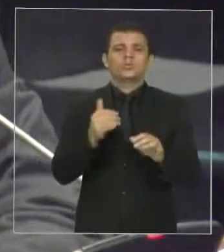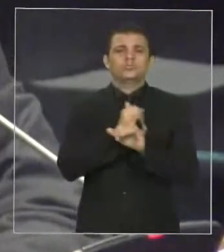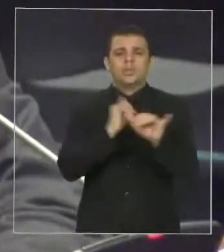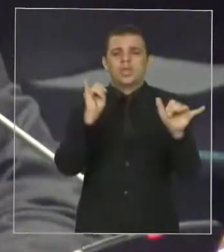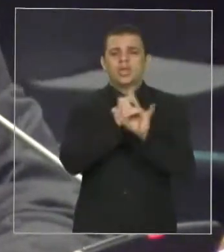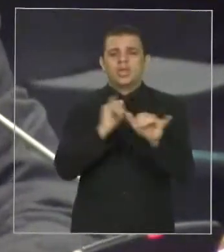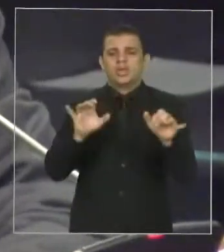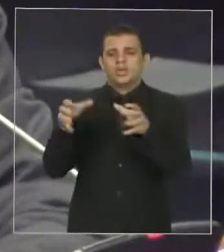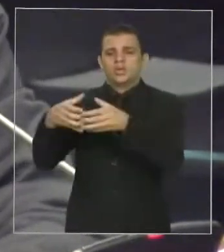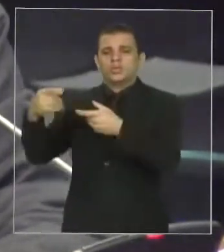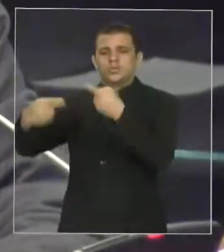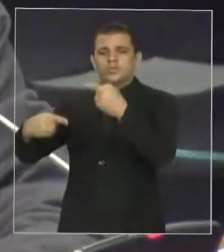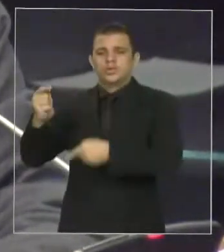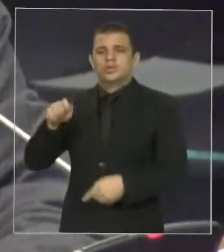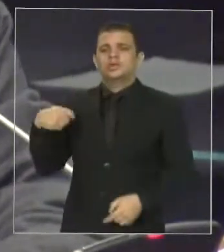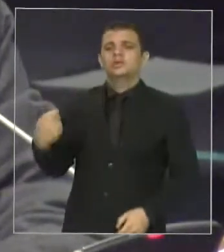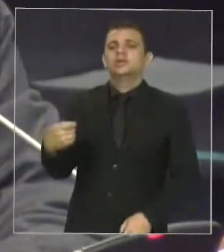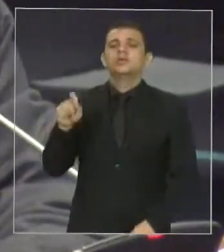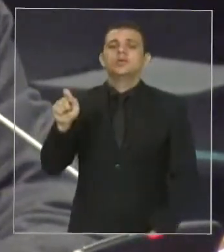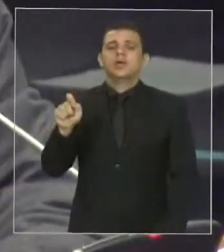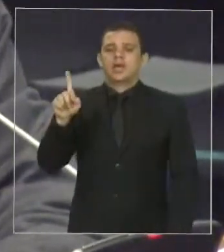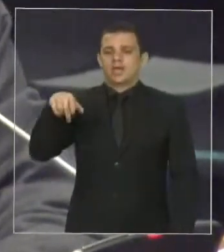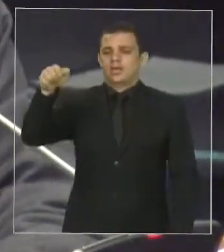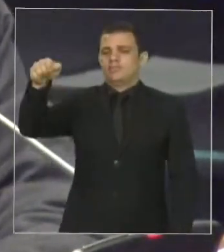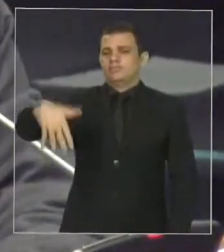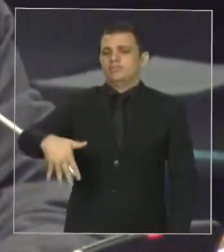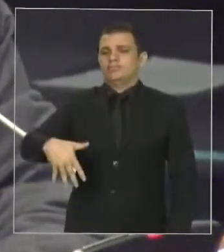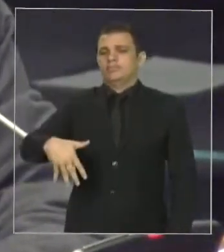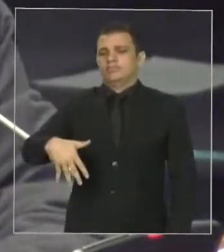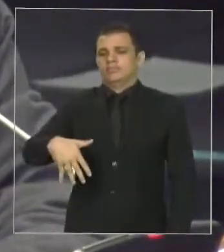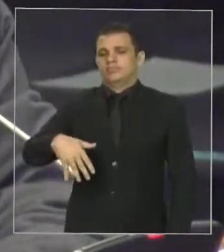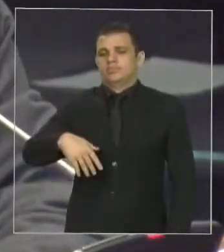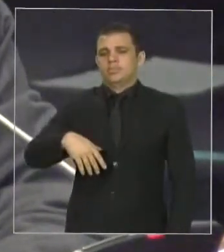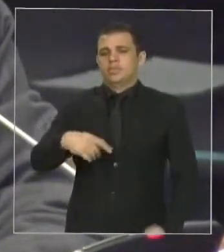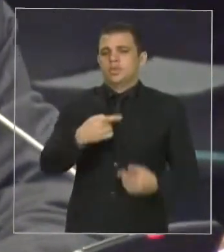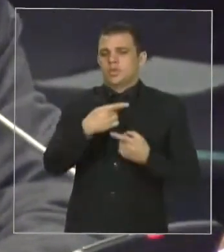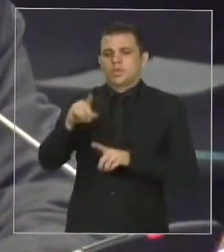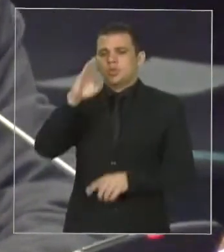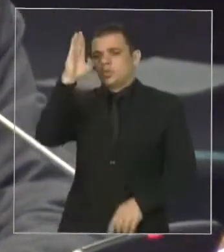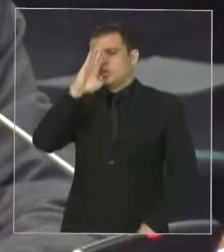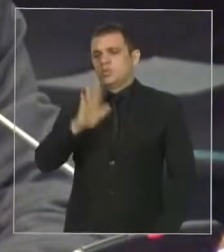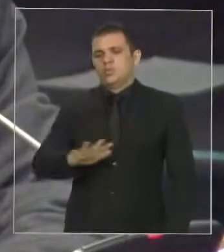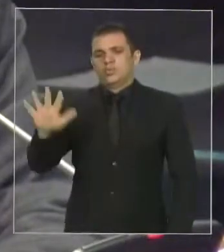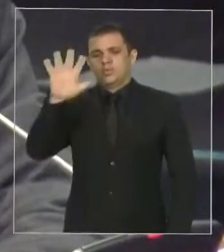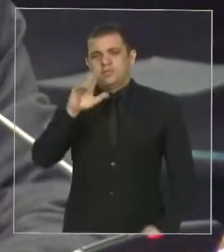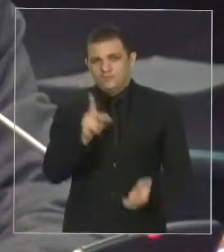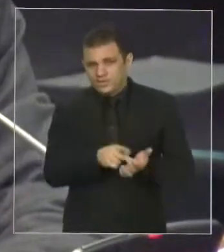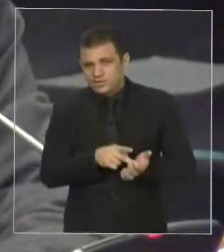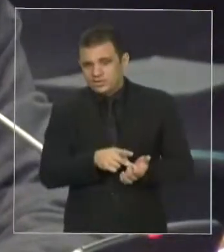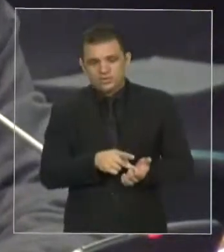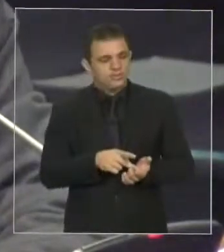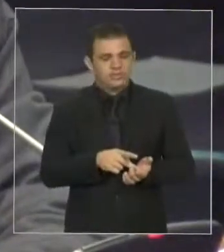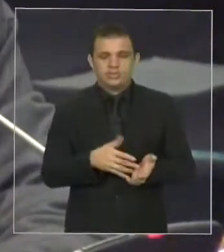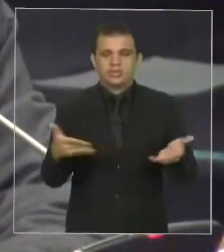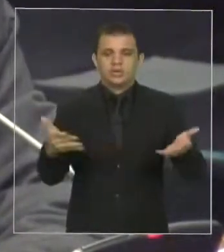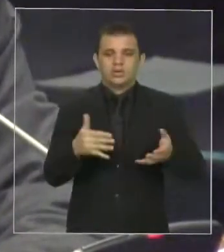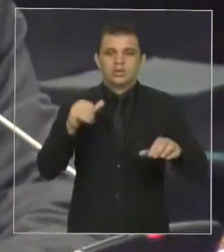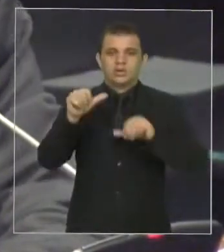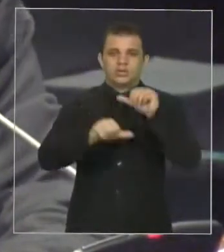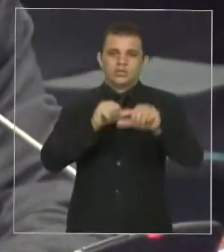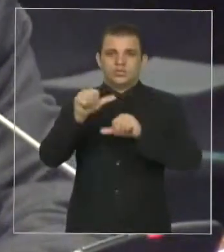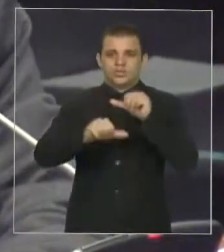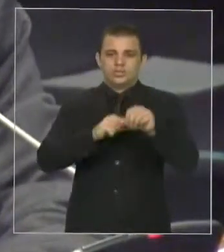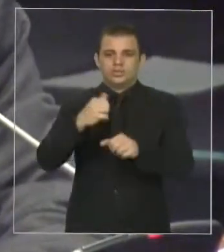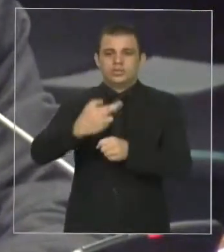classe política como o grande mal desse país. E o que não é verdade. Estamos agora aprovando a reforma política, o Congresso.